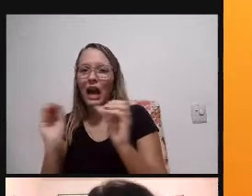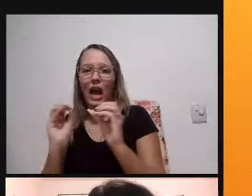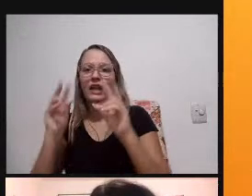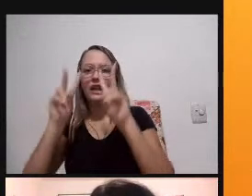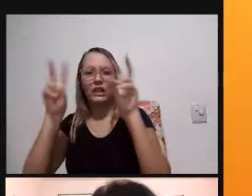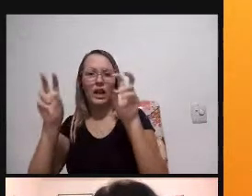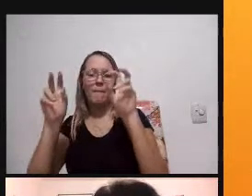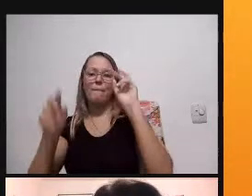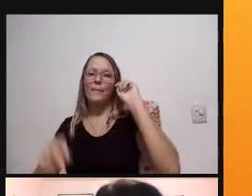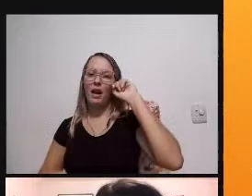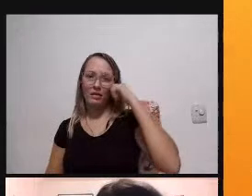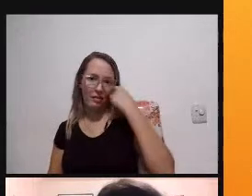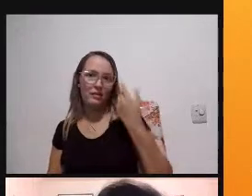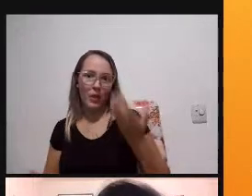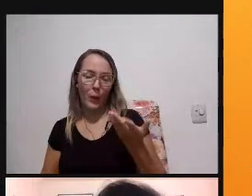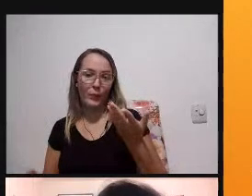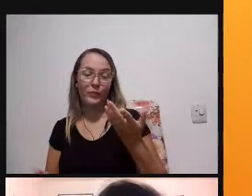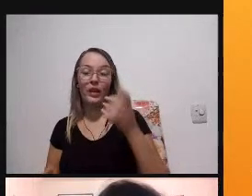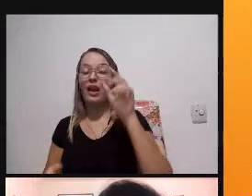negras, não eram sujeitos